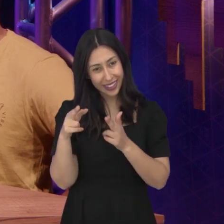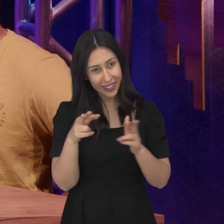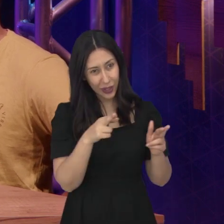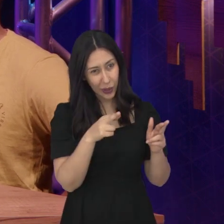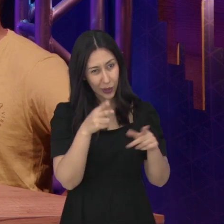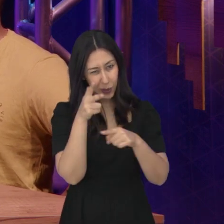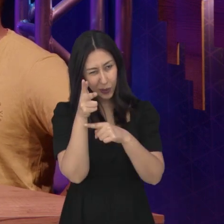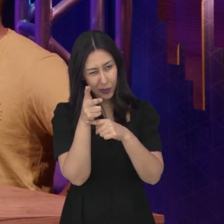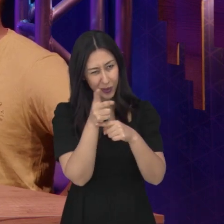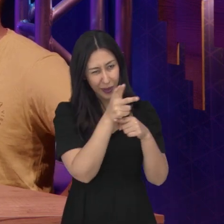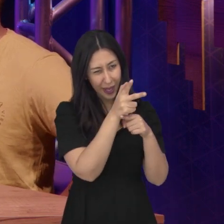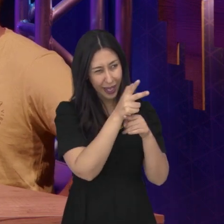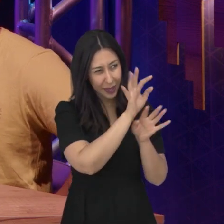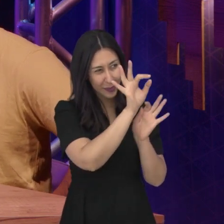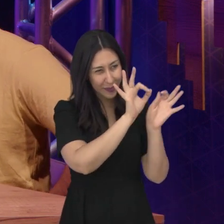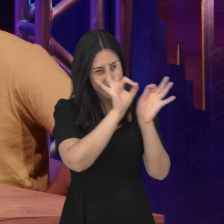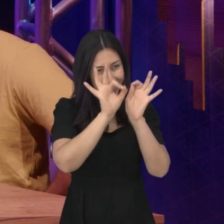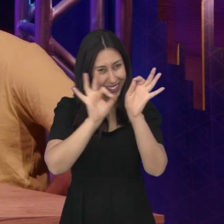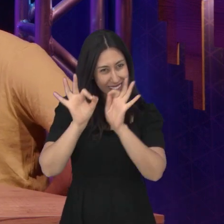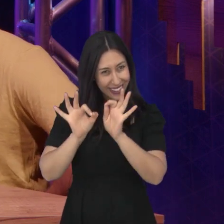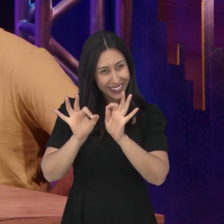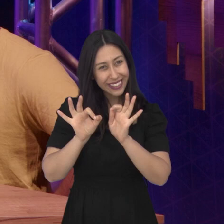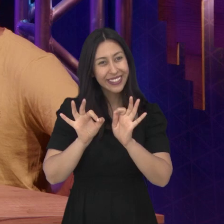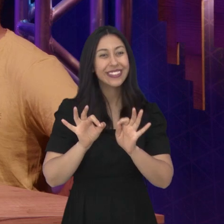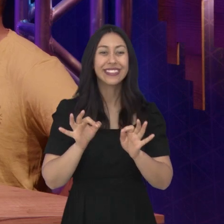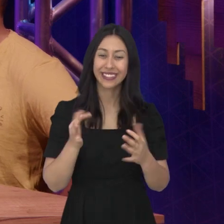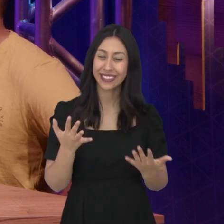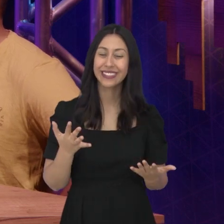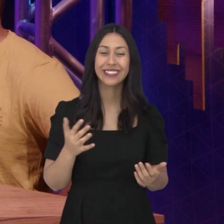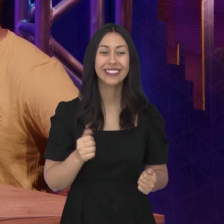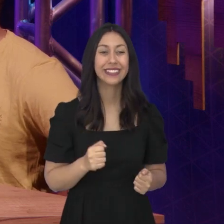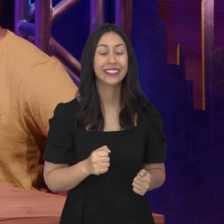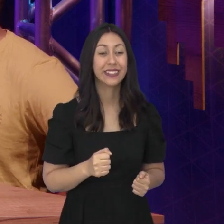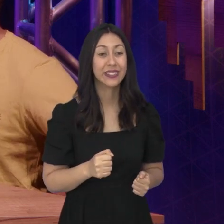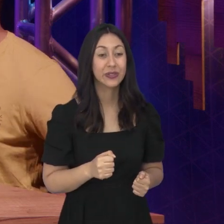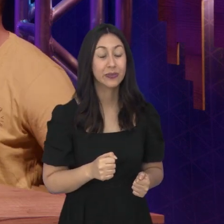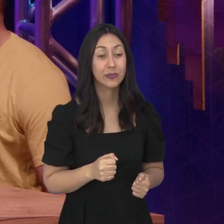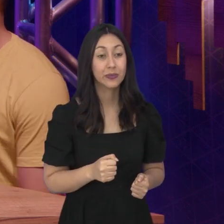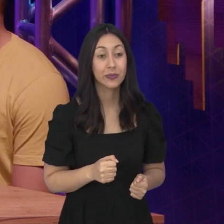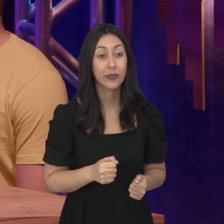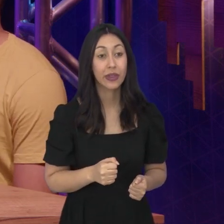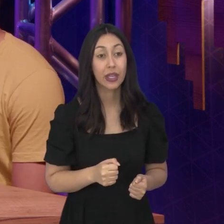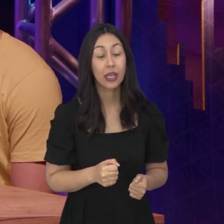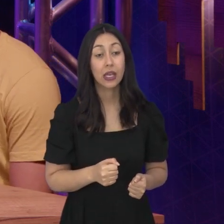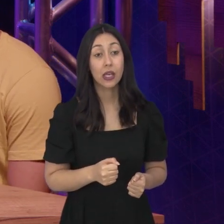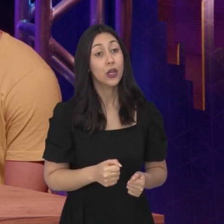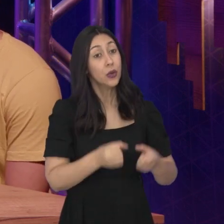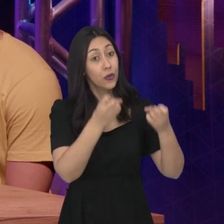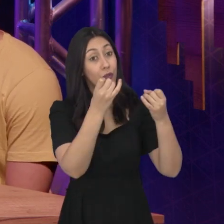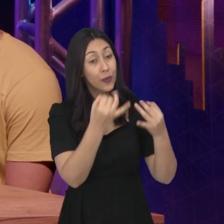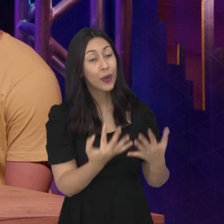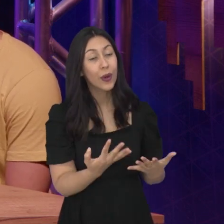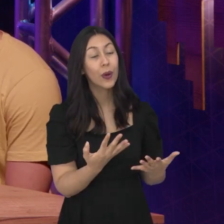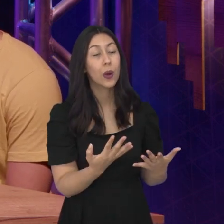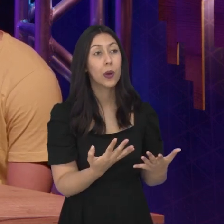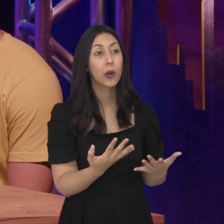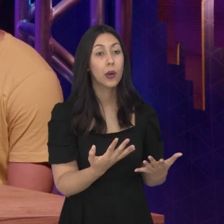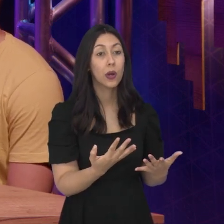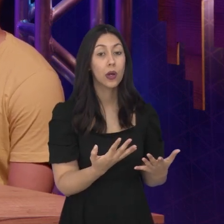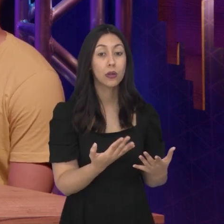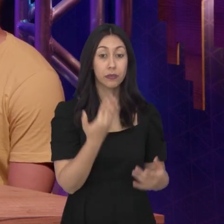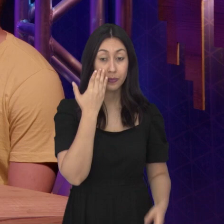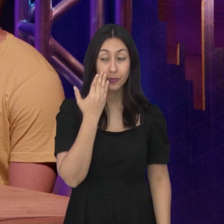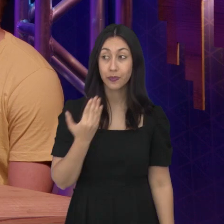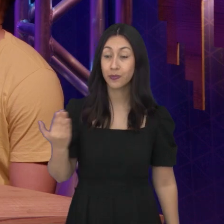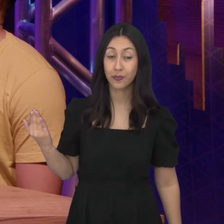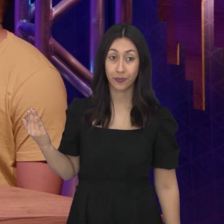editor. Produtor e etc e tal. De câmera, ele comentou do Que Horas